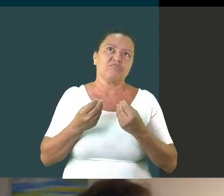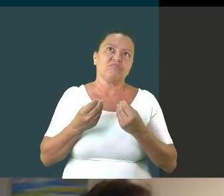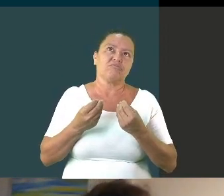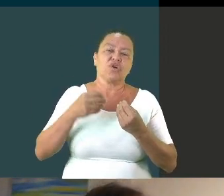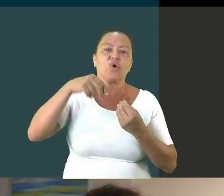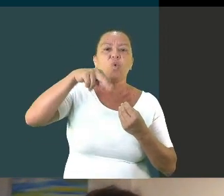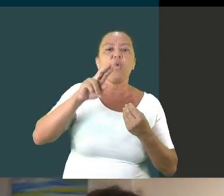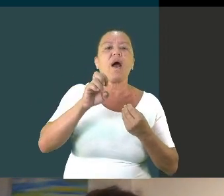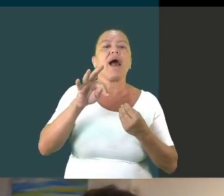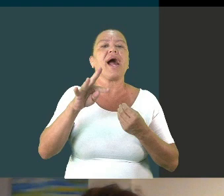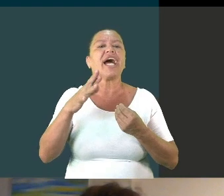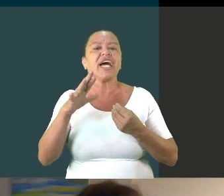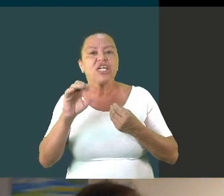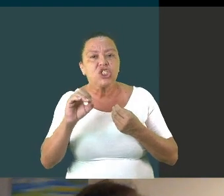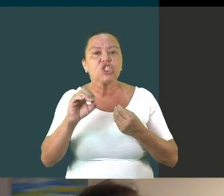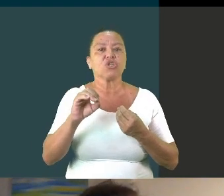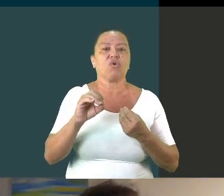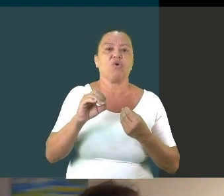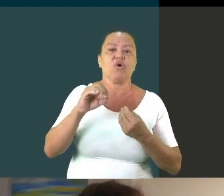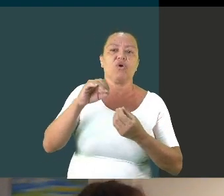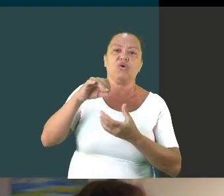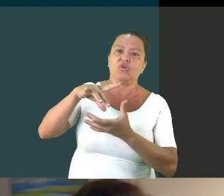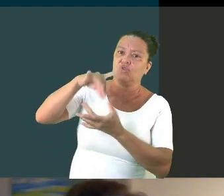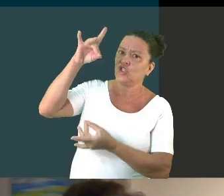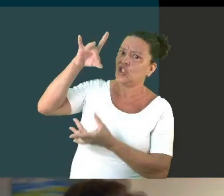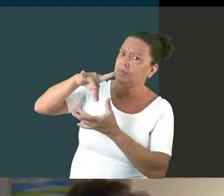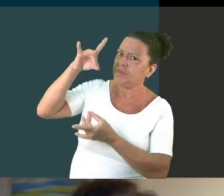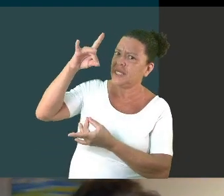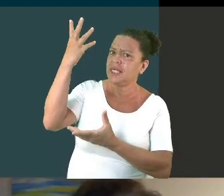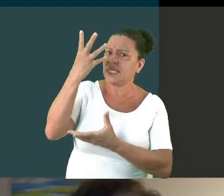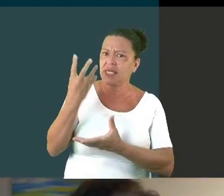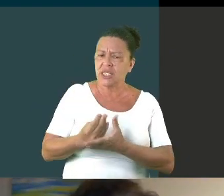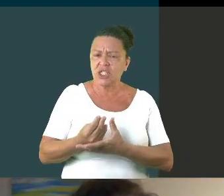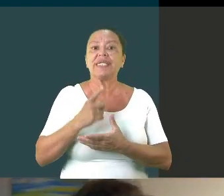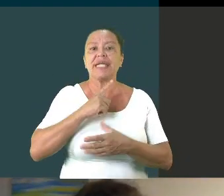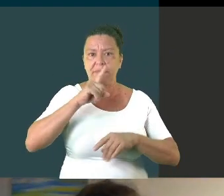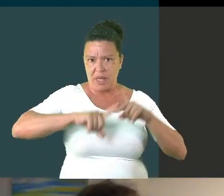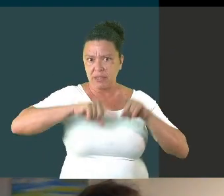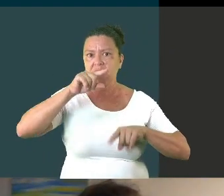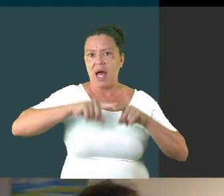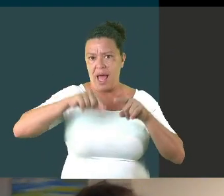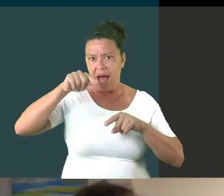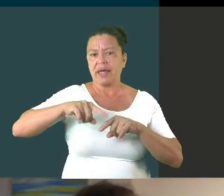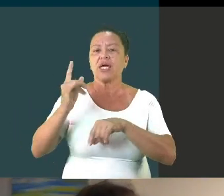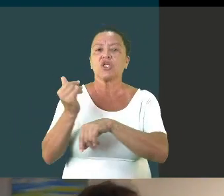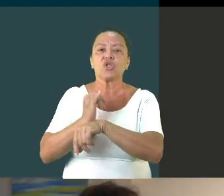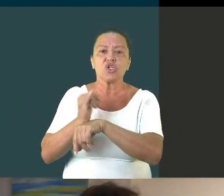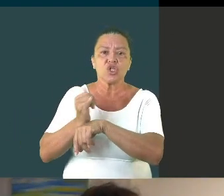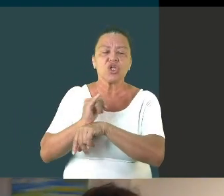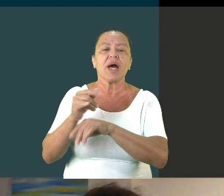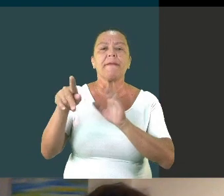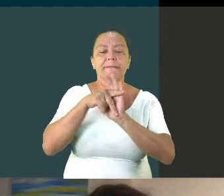do espiritismo, enfim. Tem bastante material aqui no canal do Lar Irmã Zarabatana no YouTube para que